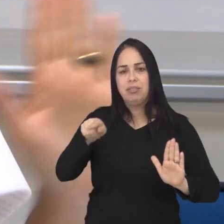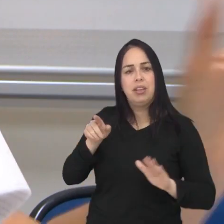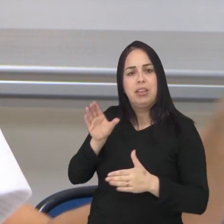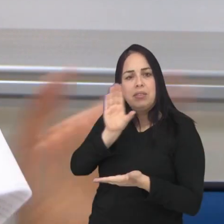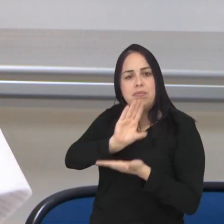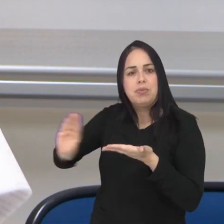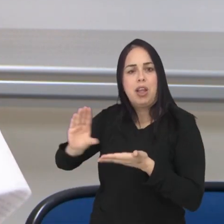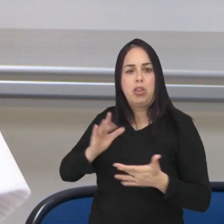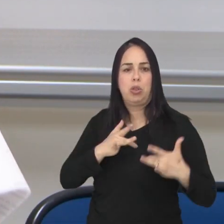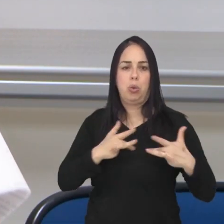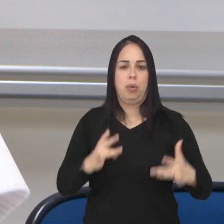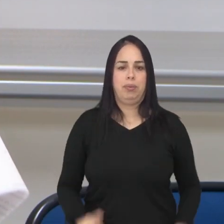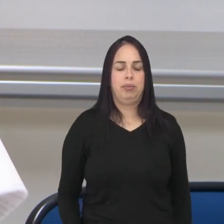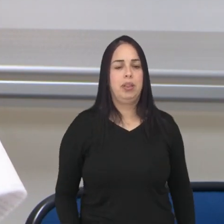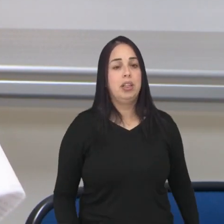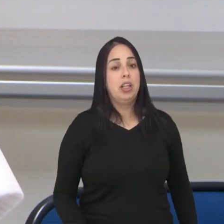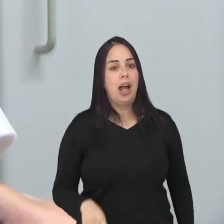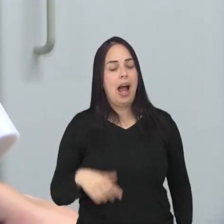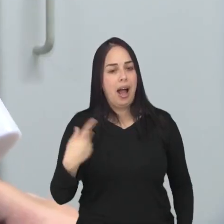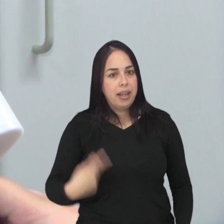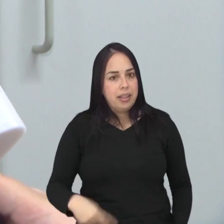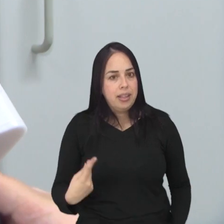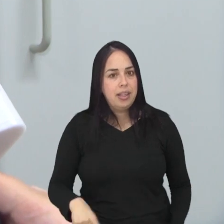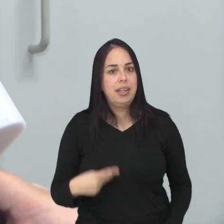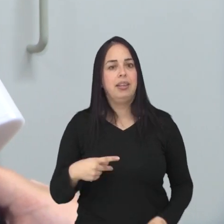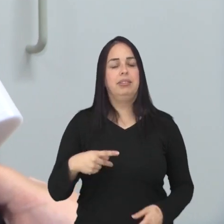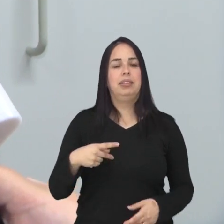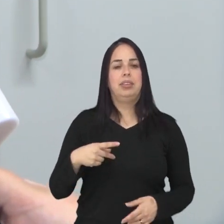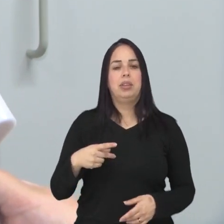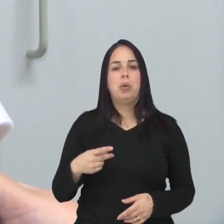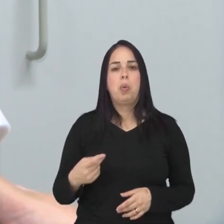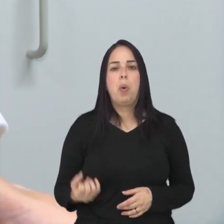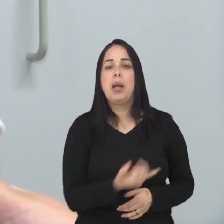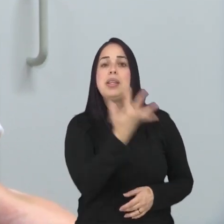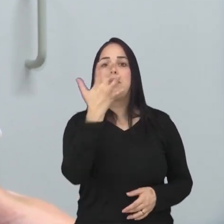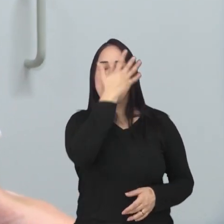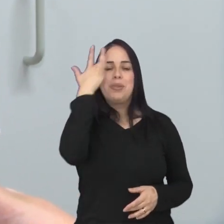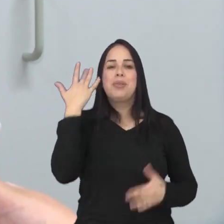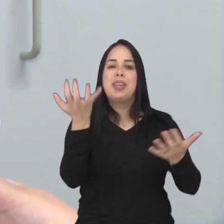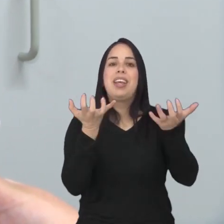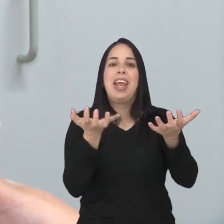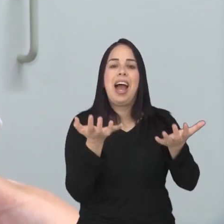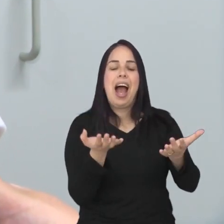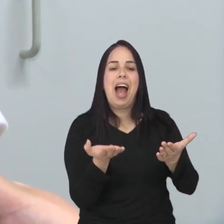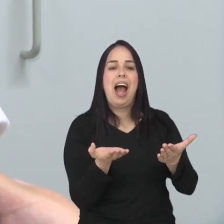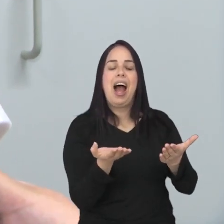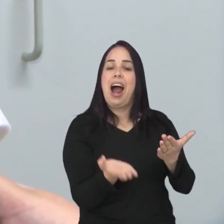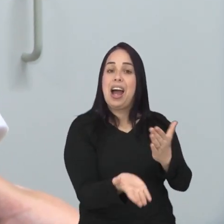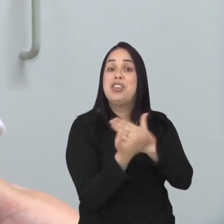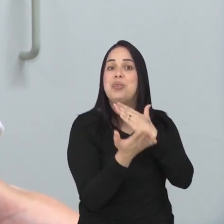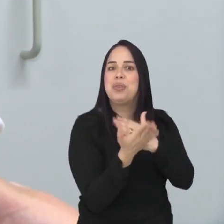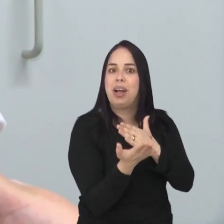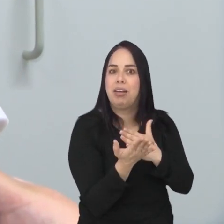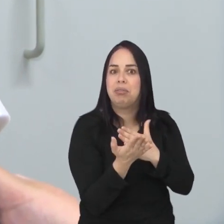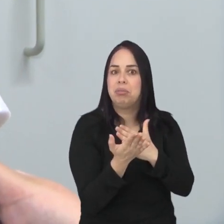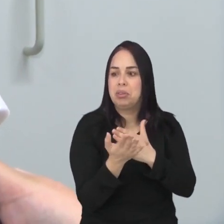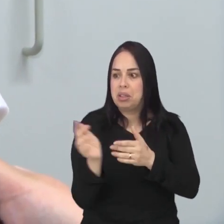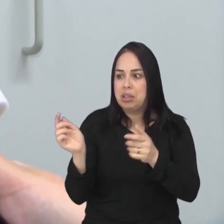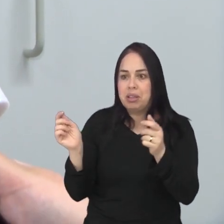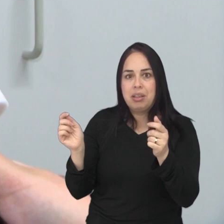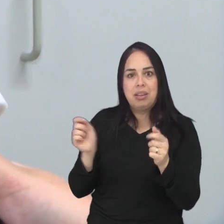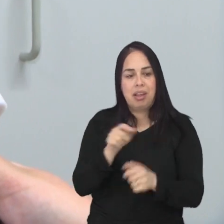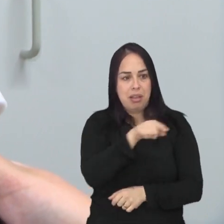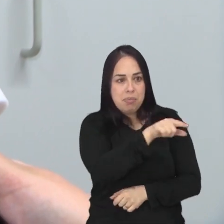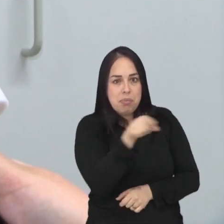renda, fazer essa doação para essas instituições. Se nós temos aqui um grande número de pessoas que querem ajudar e temos a